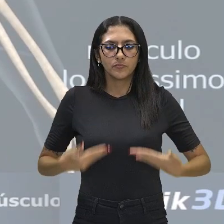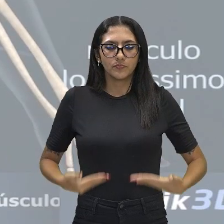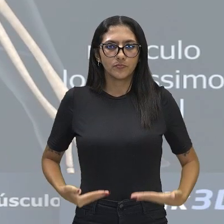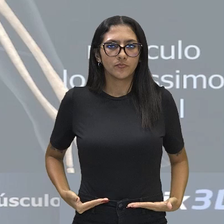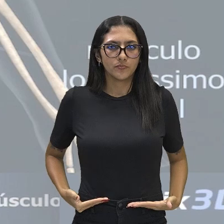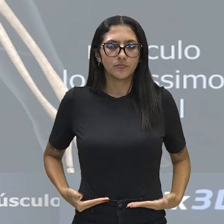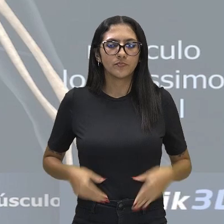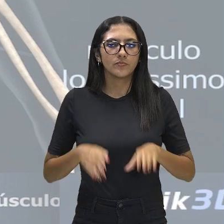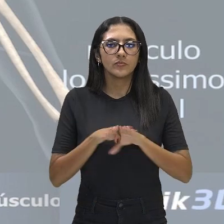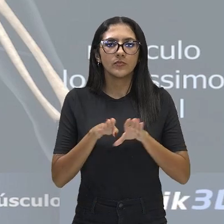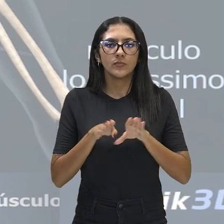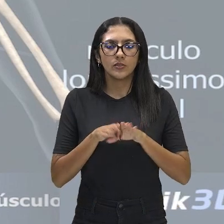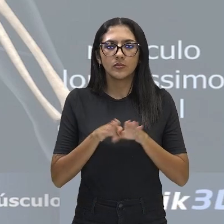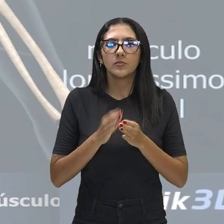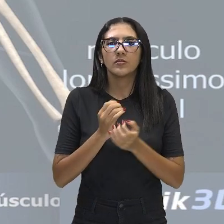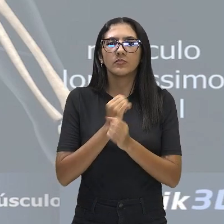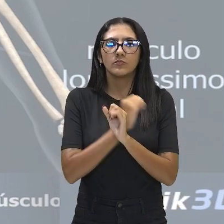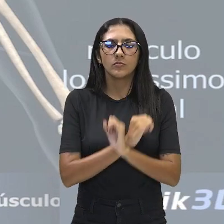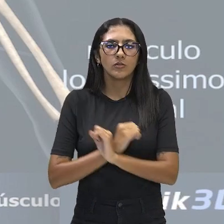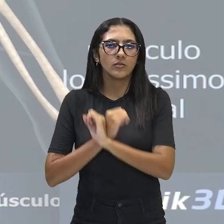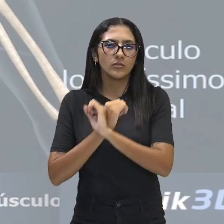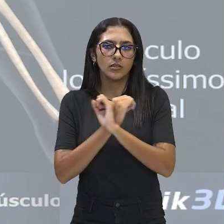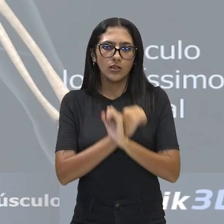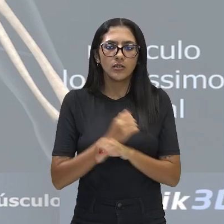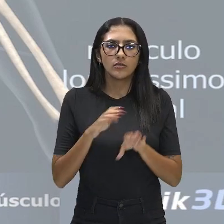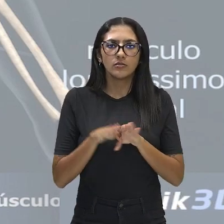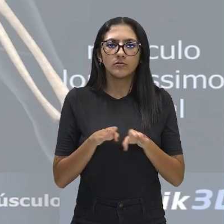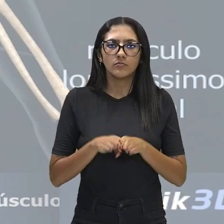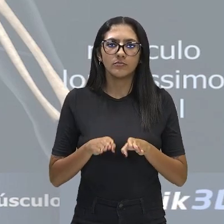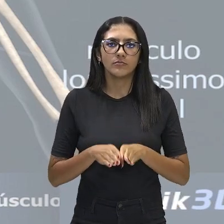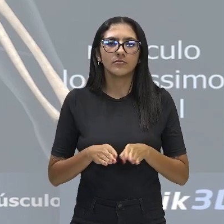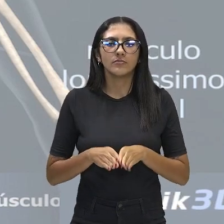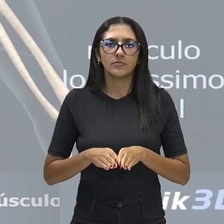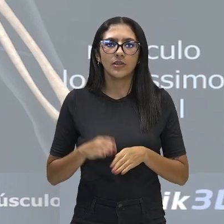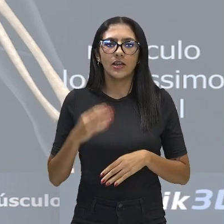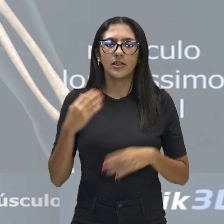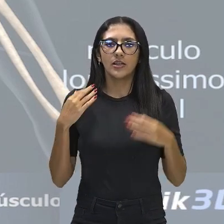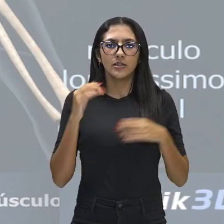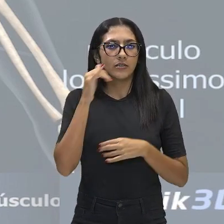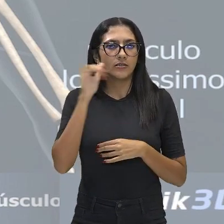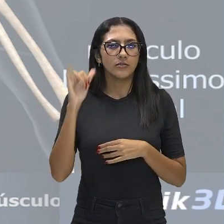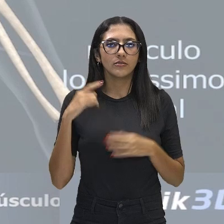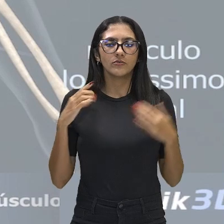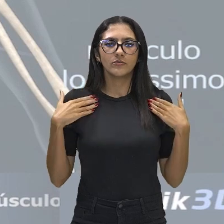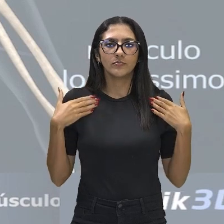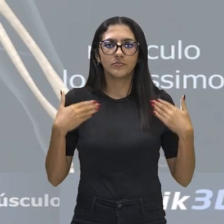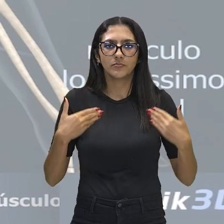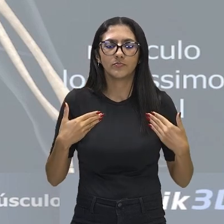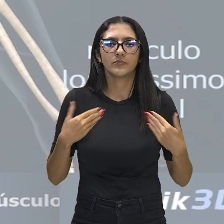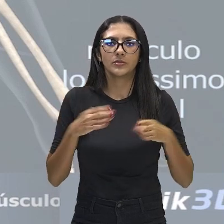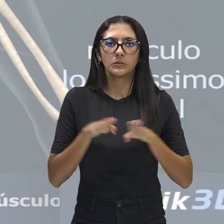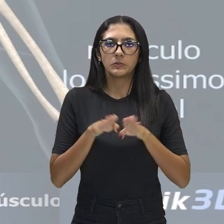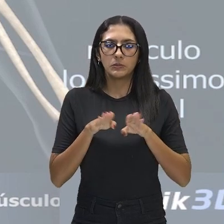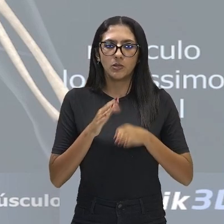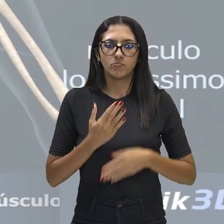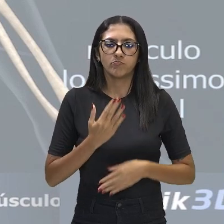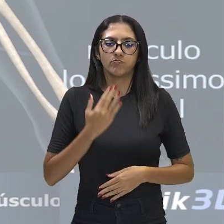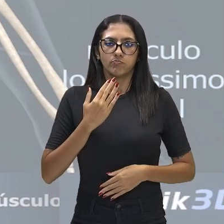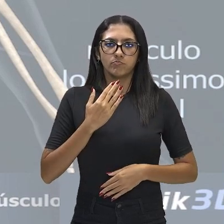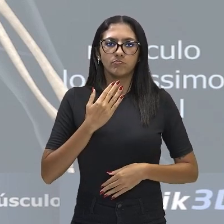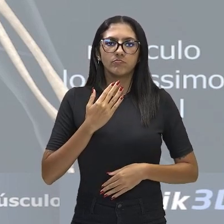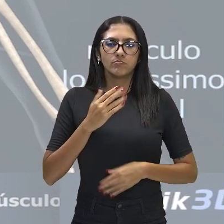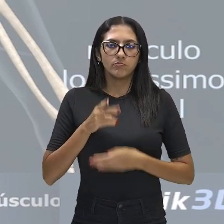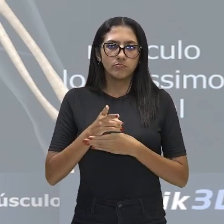nos mantém de forma ereta, faz com que a gente não se dobre, né? Se mantém de forma ereta e assim